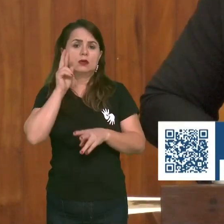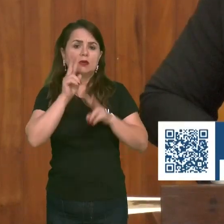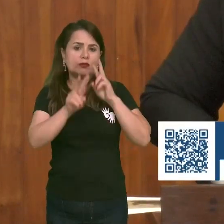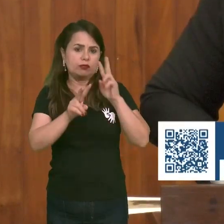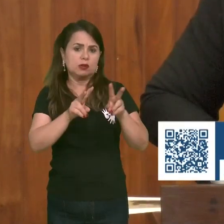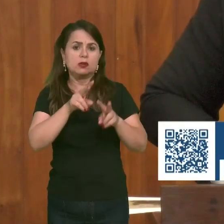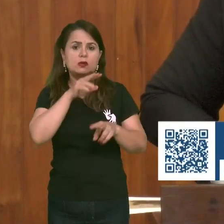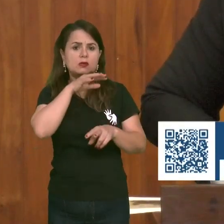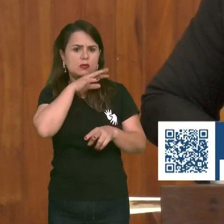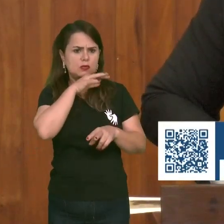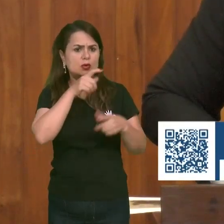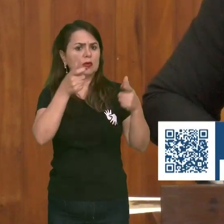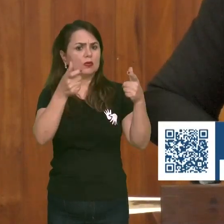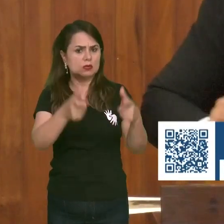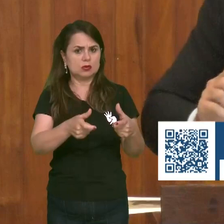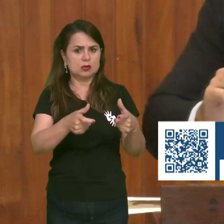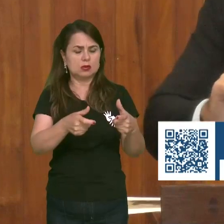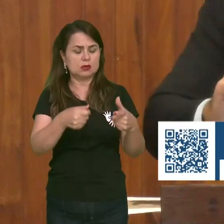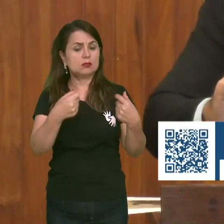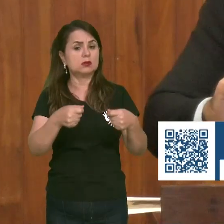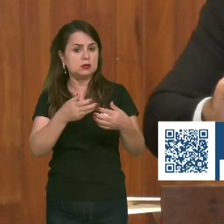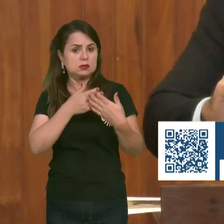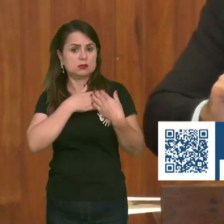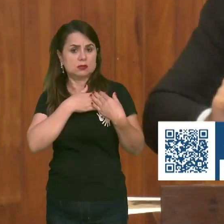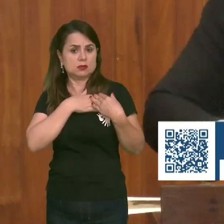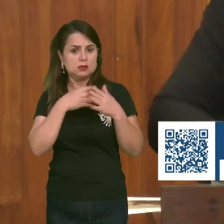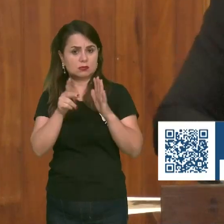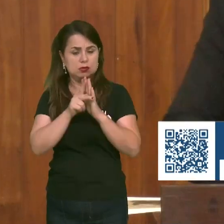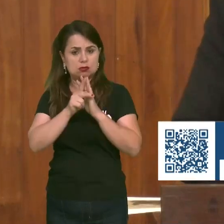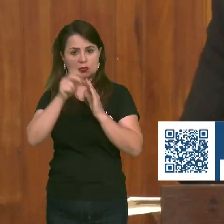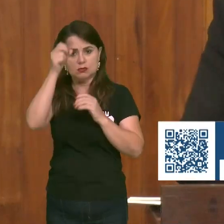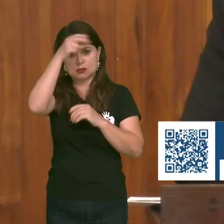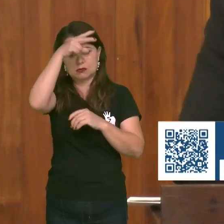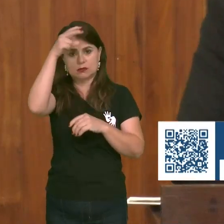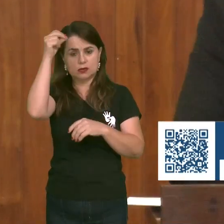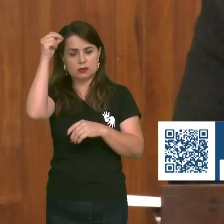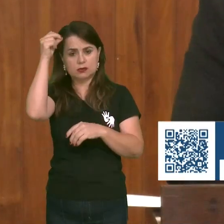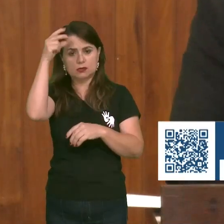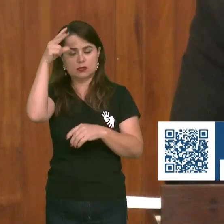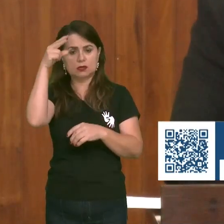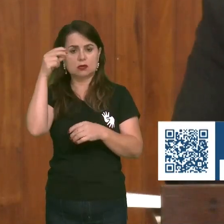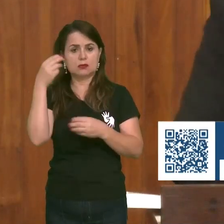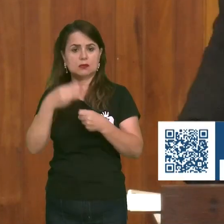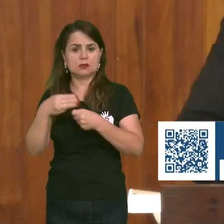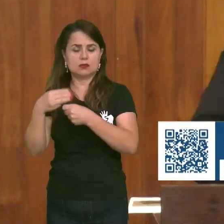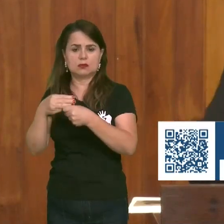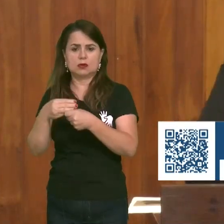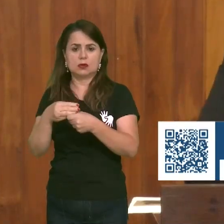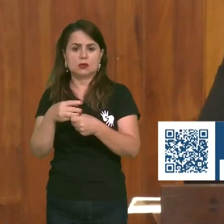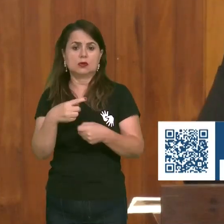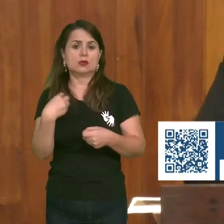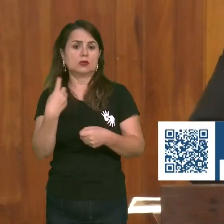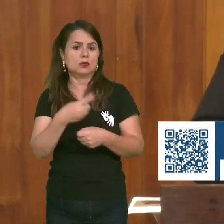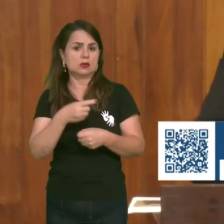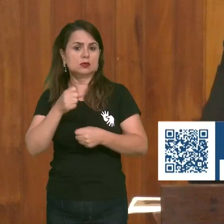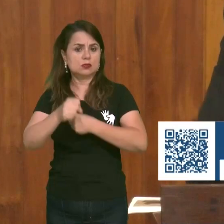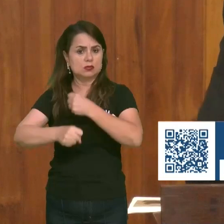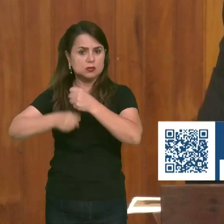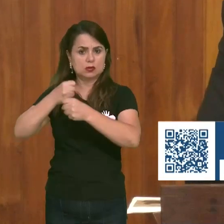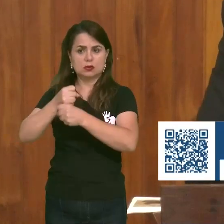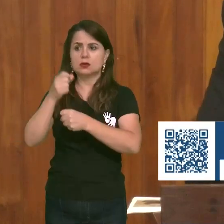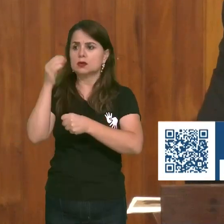a cargo da responsabilidade da prefeitura municipal a gente vai discutir o orçamento geral aí para o ano de 2023 pelo menos